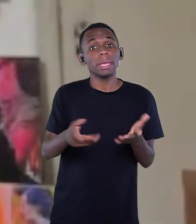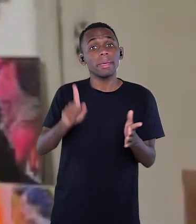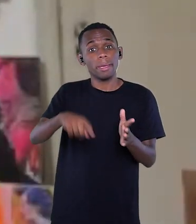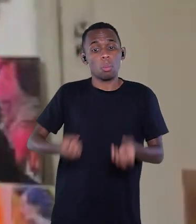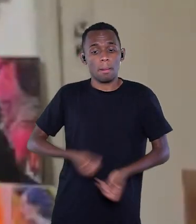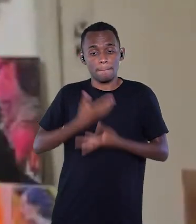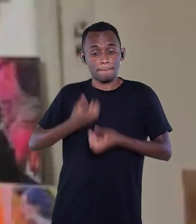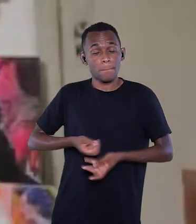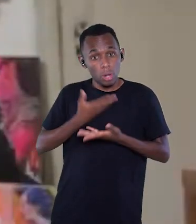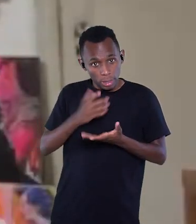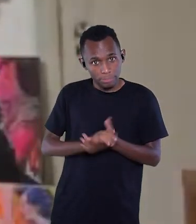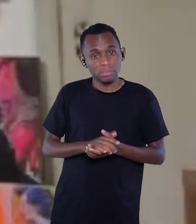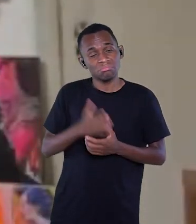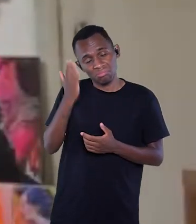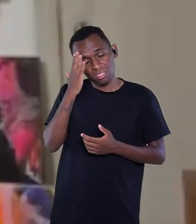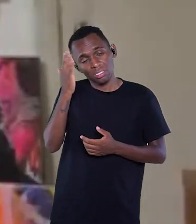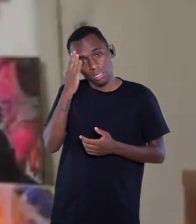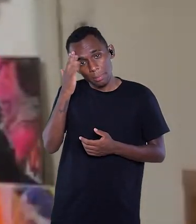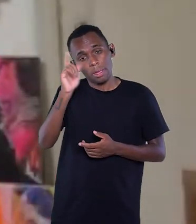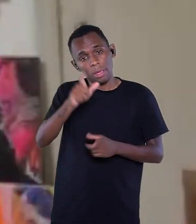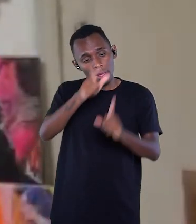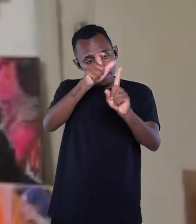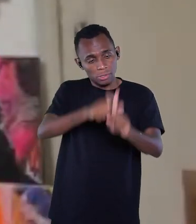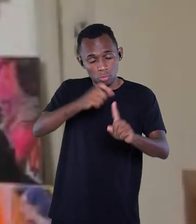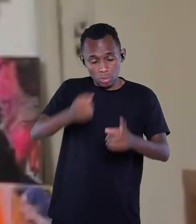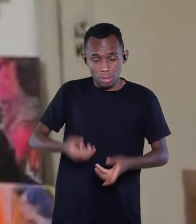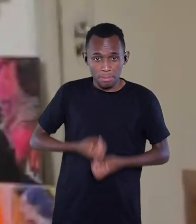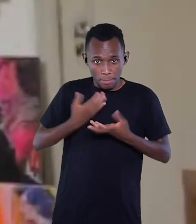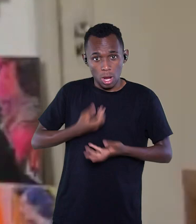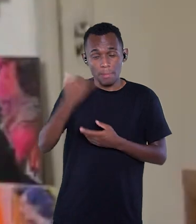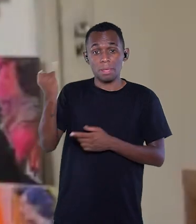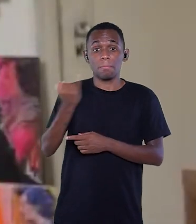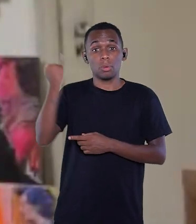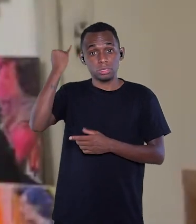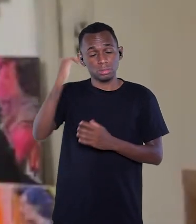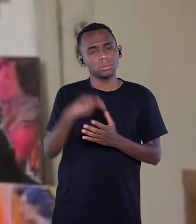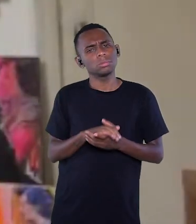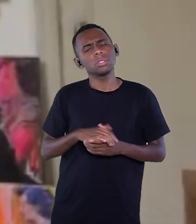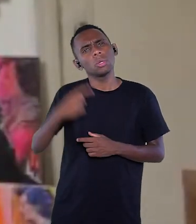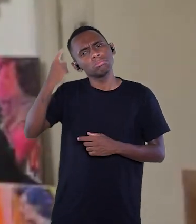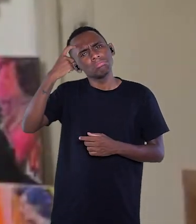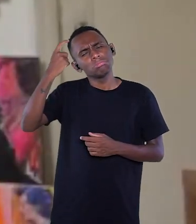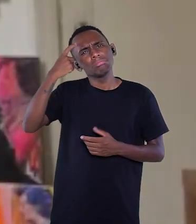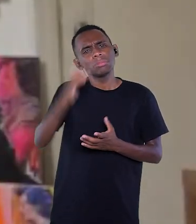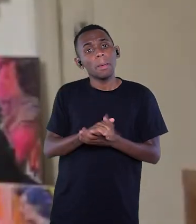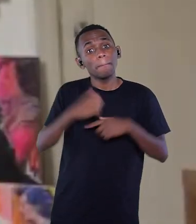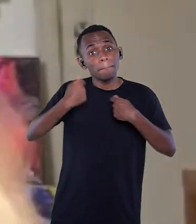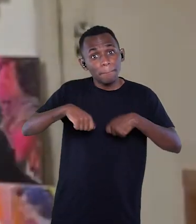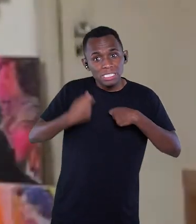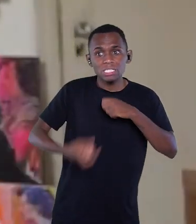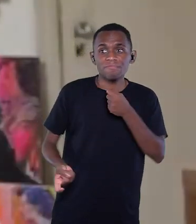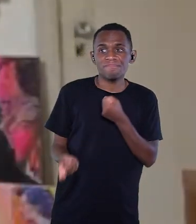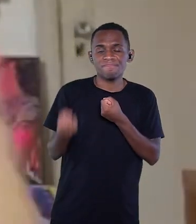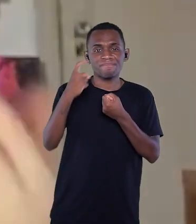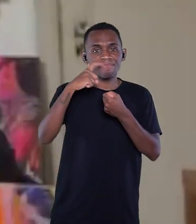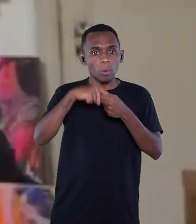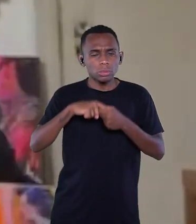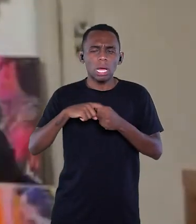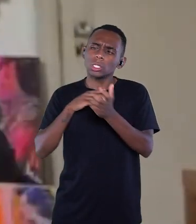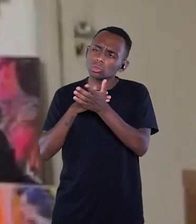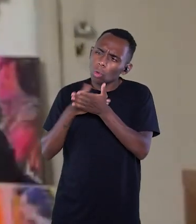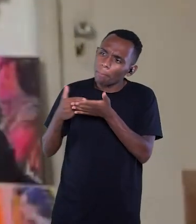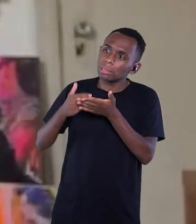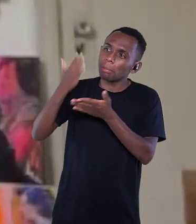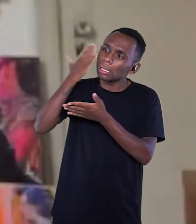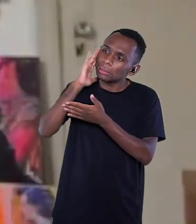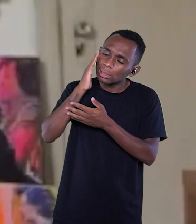poeta? A gente sabia isso, sabe? Uma poeta importante. E aí eu falei, não, então eu preciso voltar a essa origem